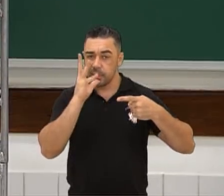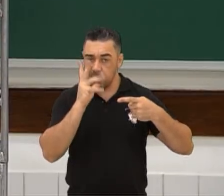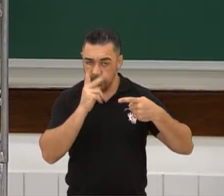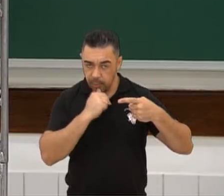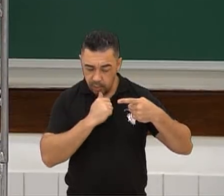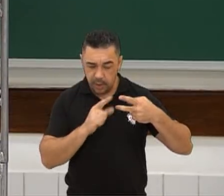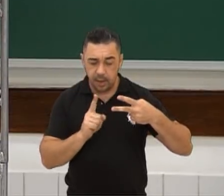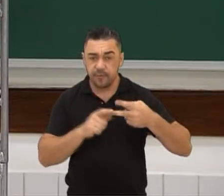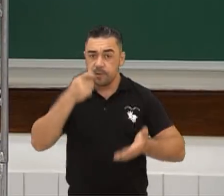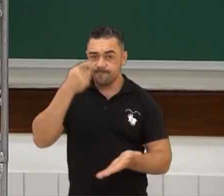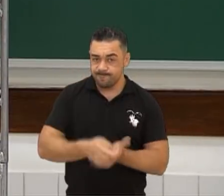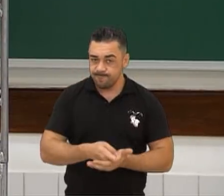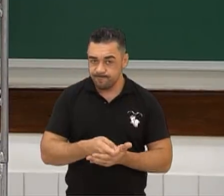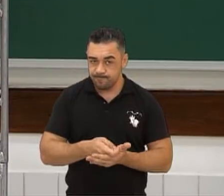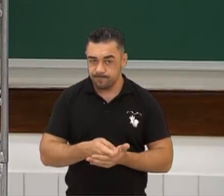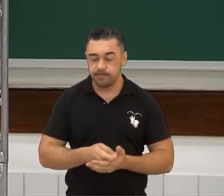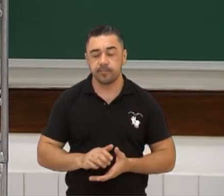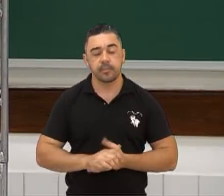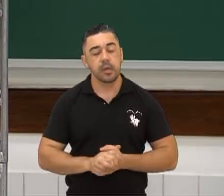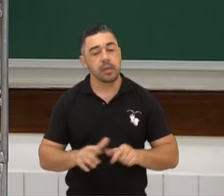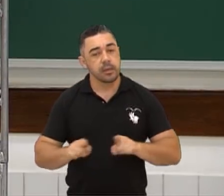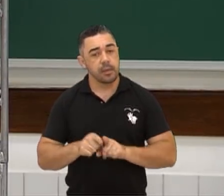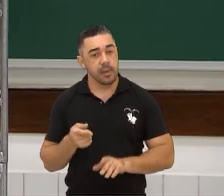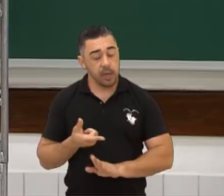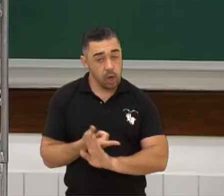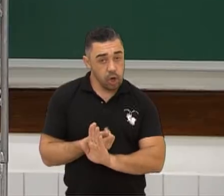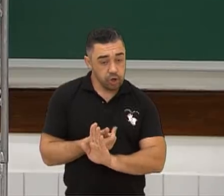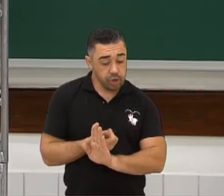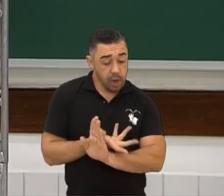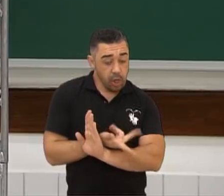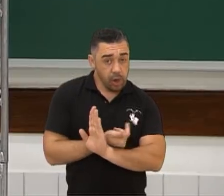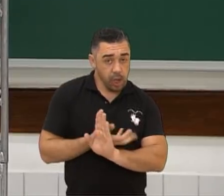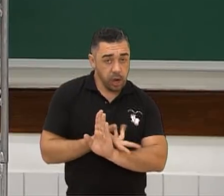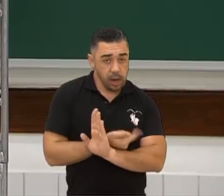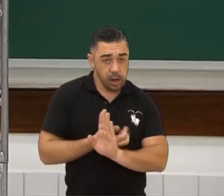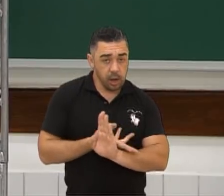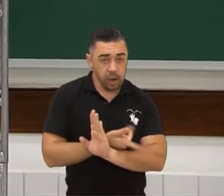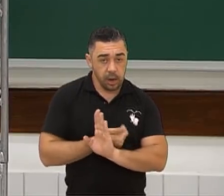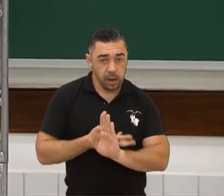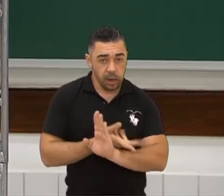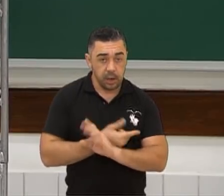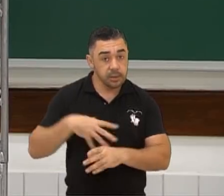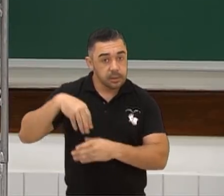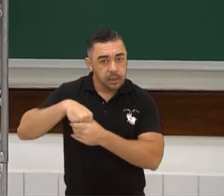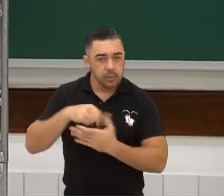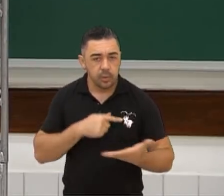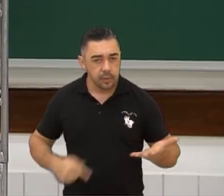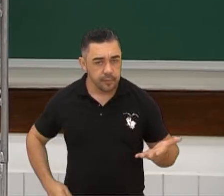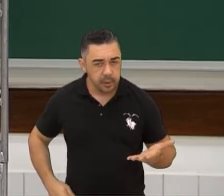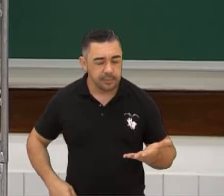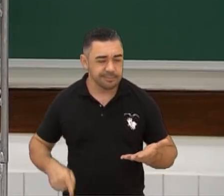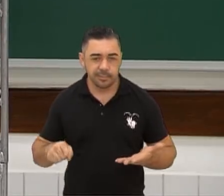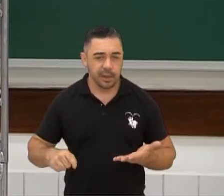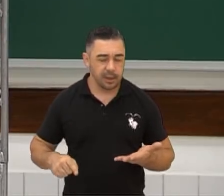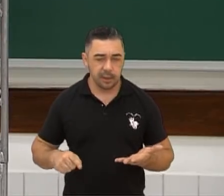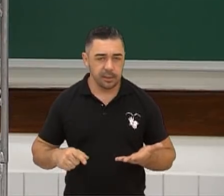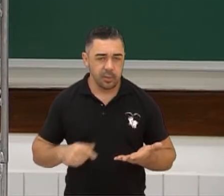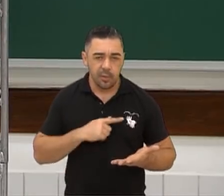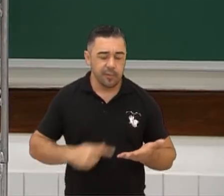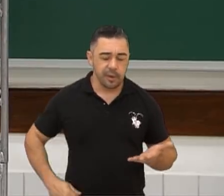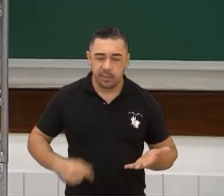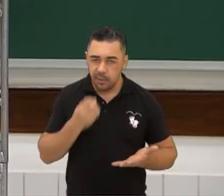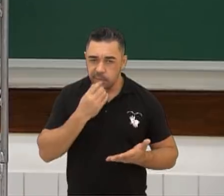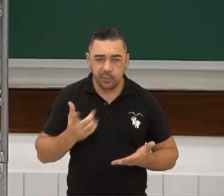e rígida. A corrupção estava instalada dentro deste governo e ele era ineficiente